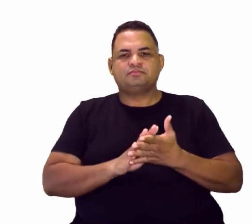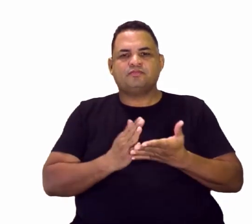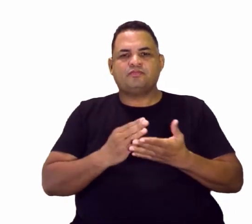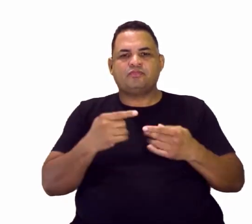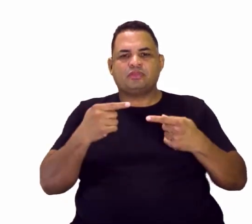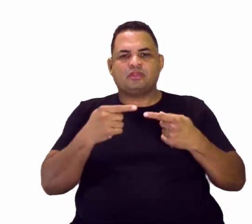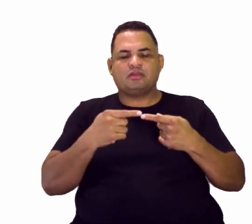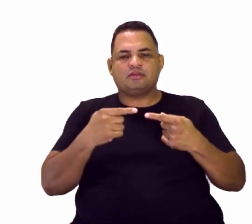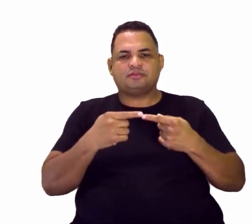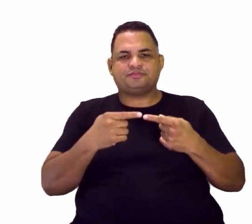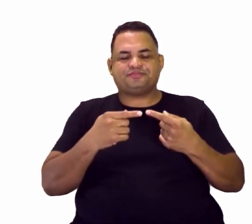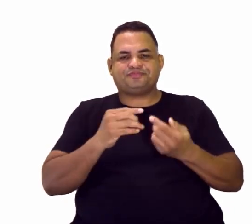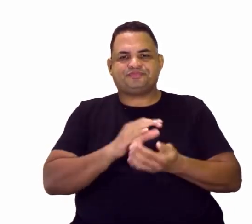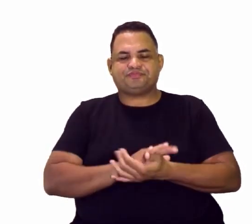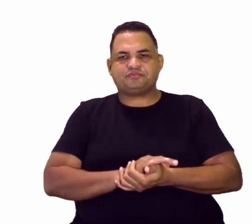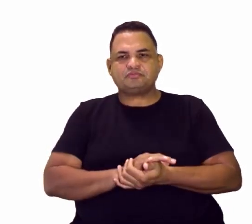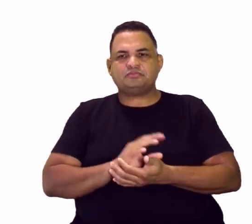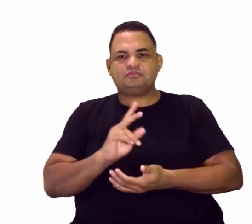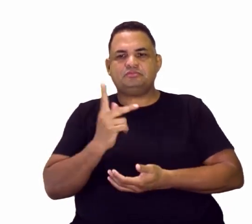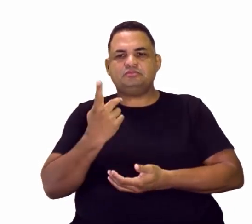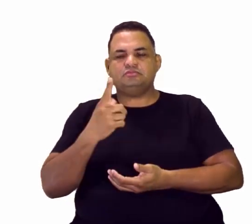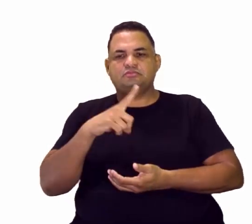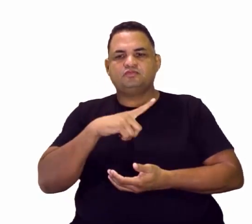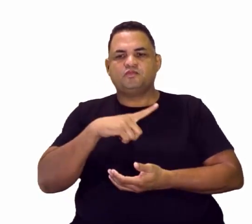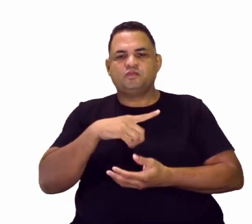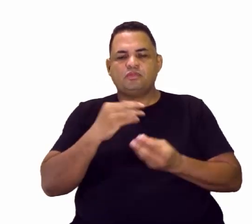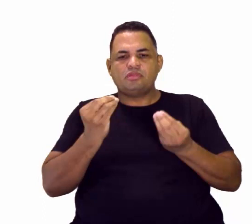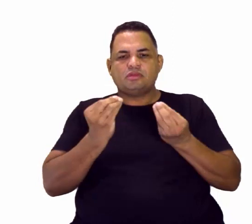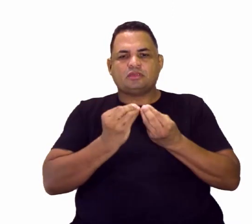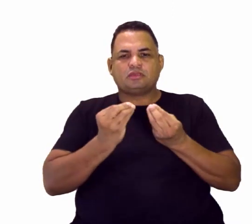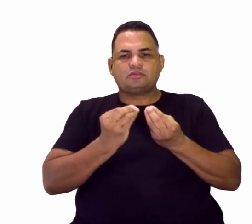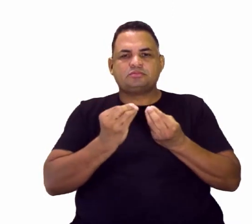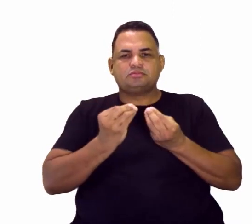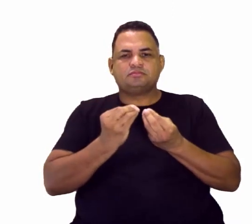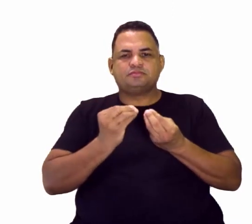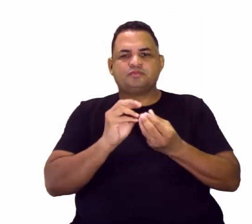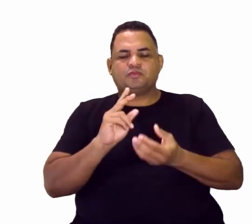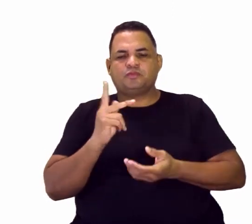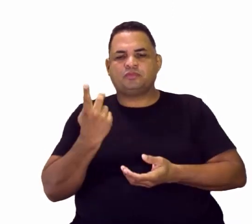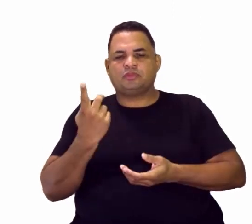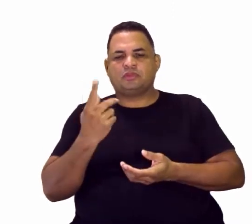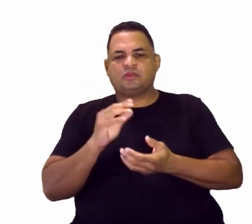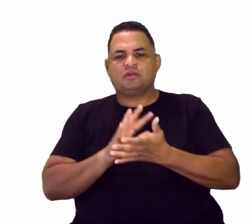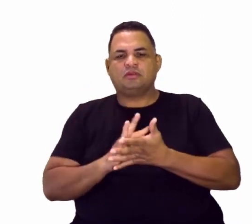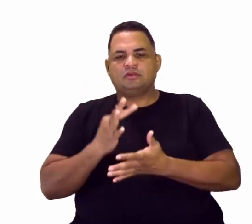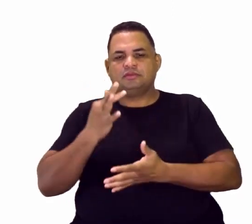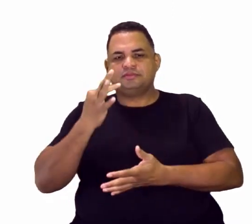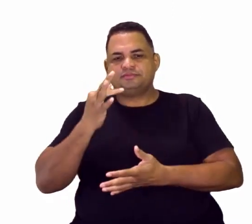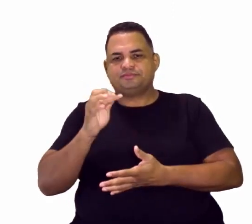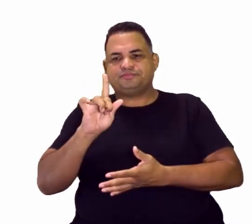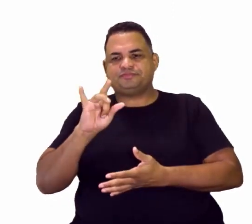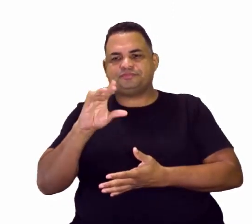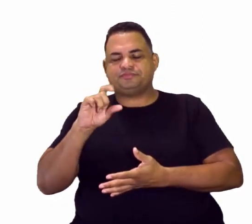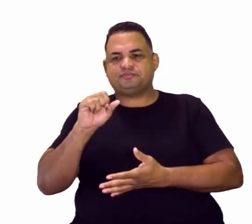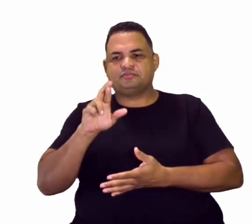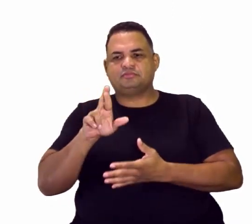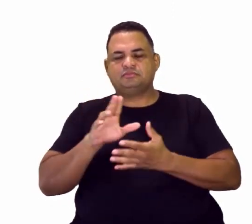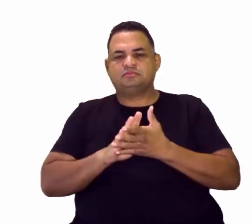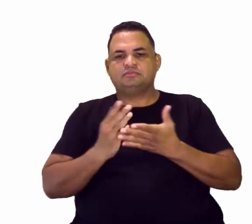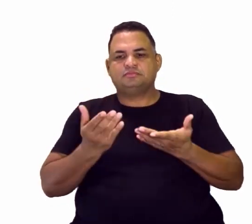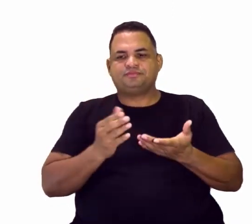de hidrogênio existe entre moléculas que têm hidrogênio e flúor, hidrogênio